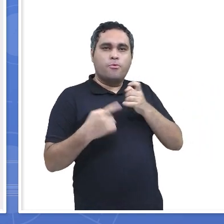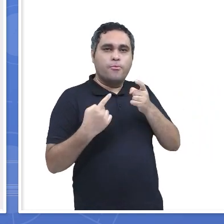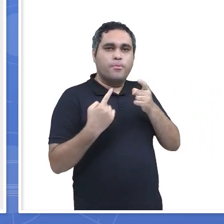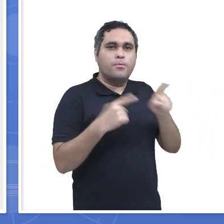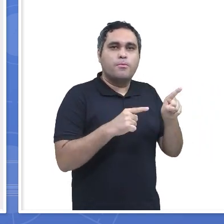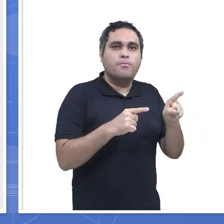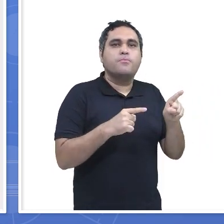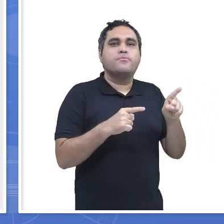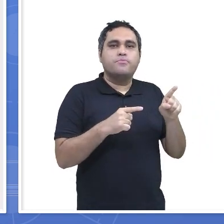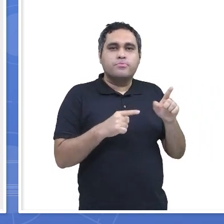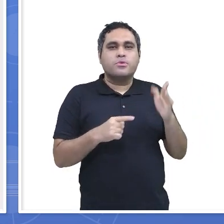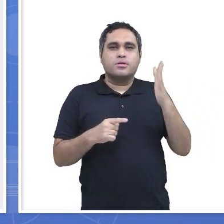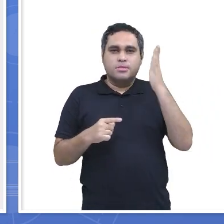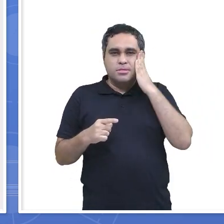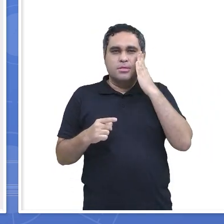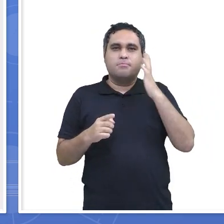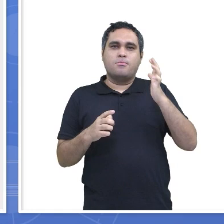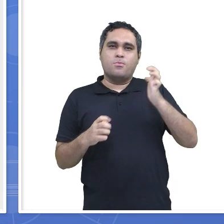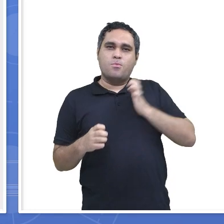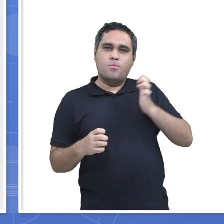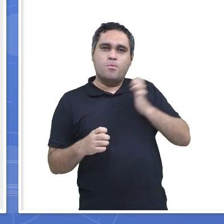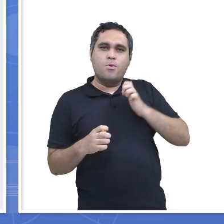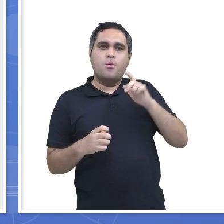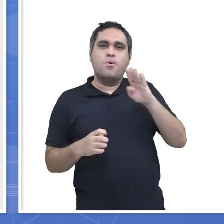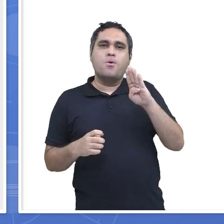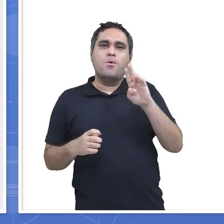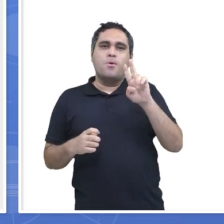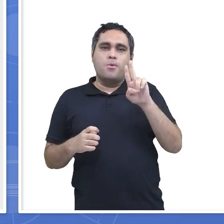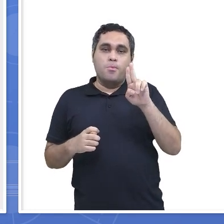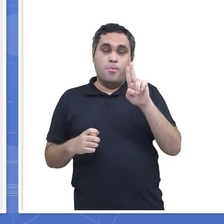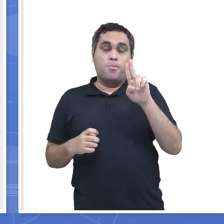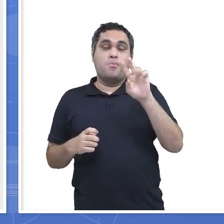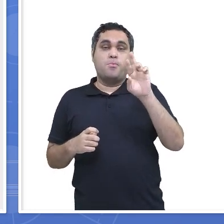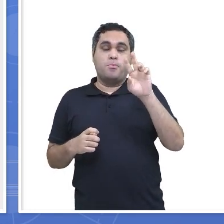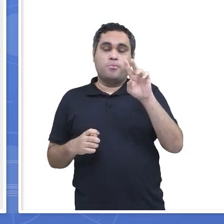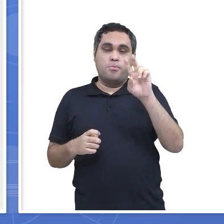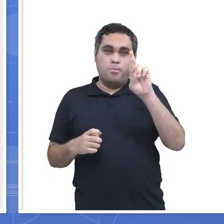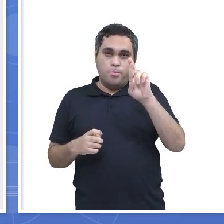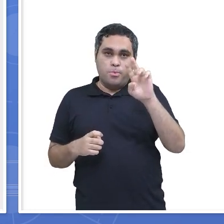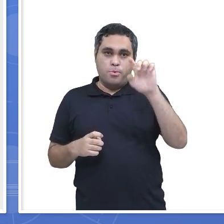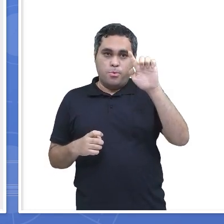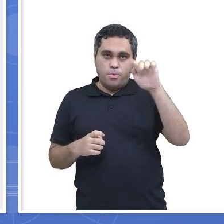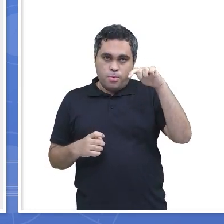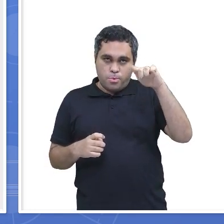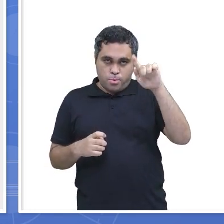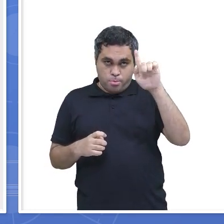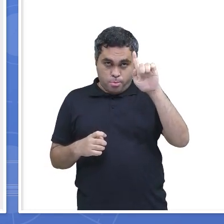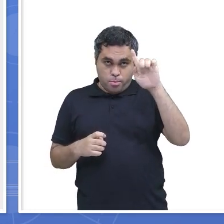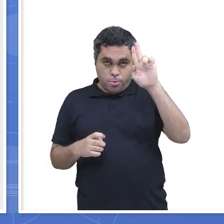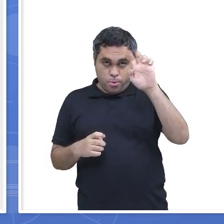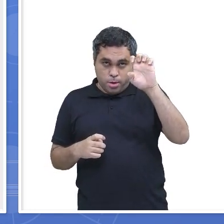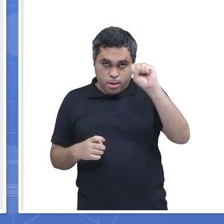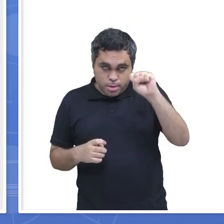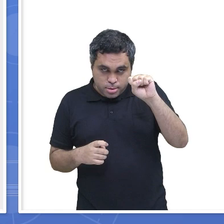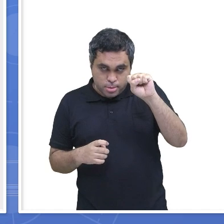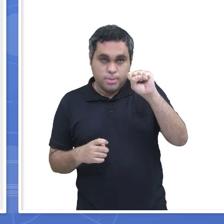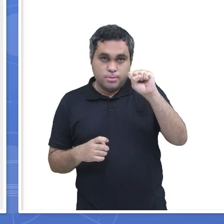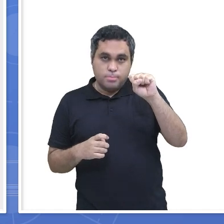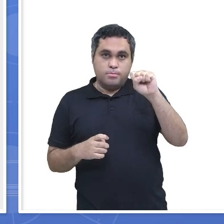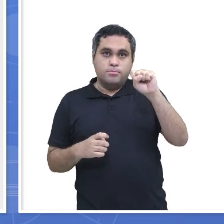burguesa, como vocês sabem, é aquela que detém os meios de produção, conforme indicado aí nas análises